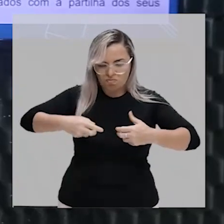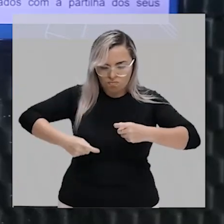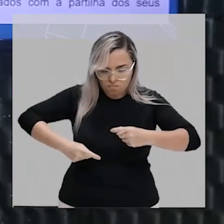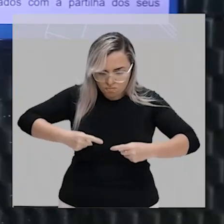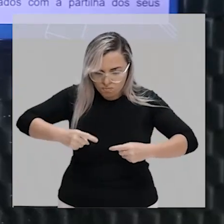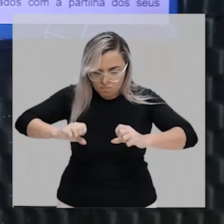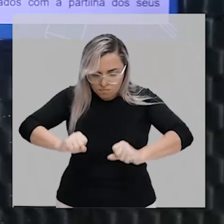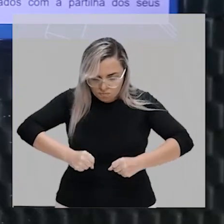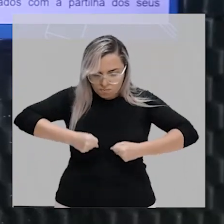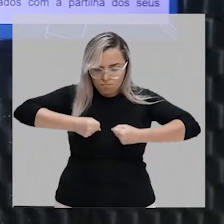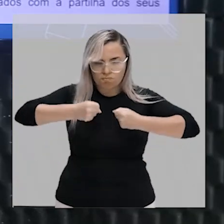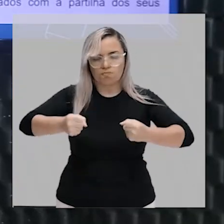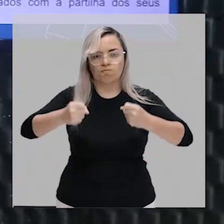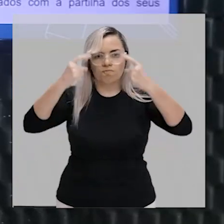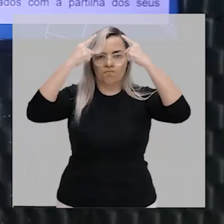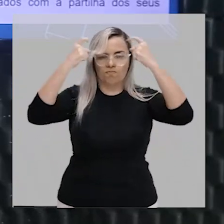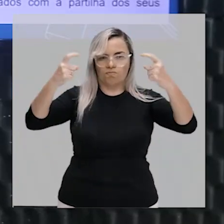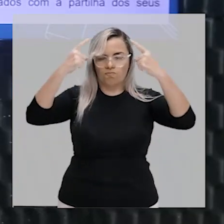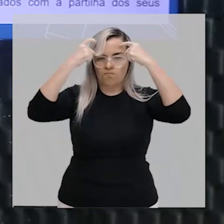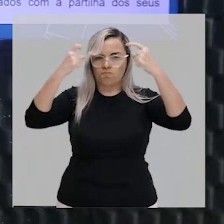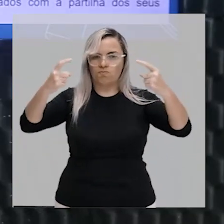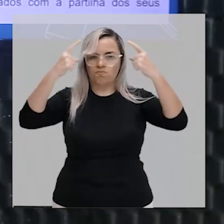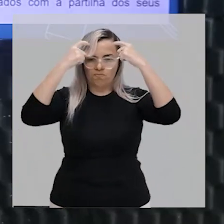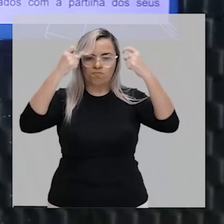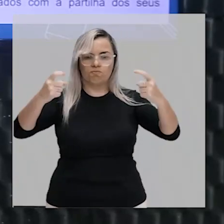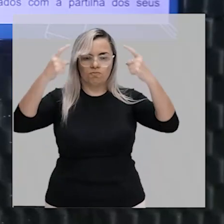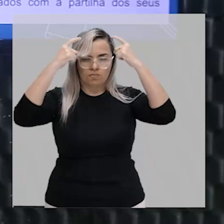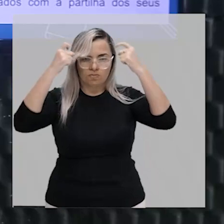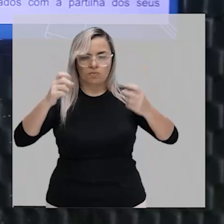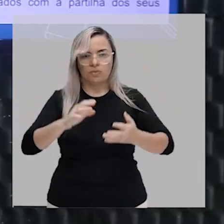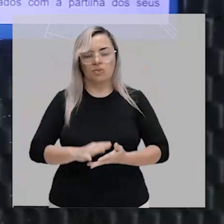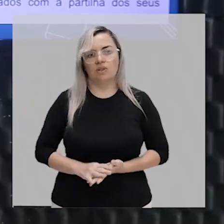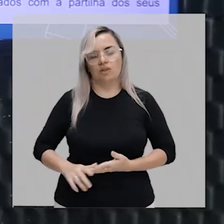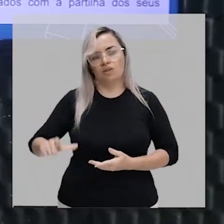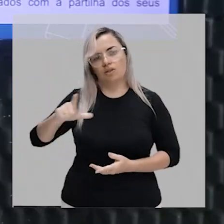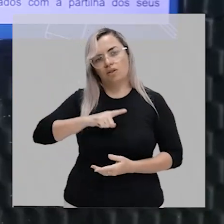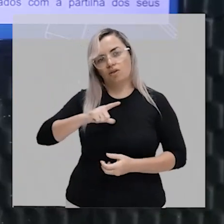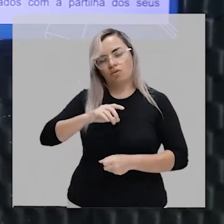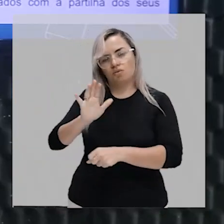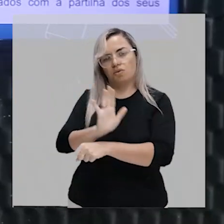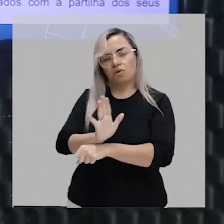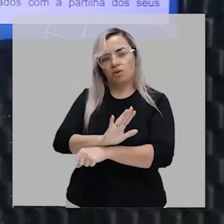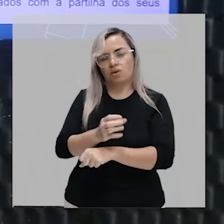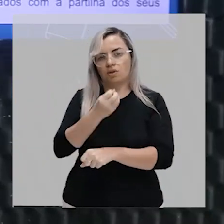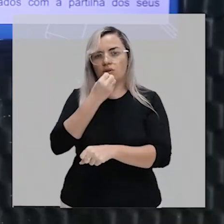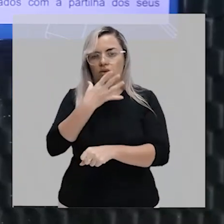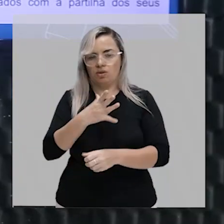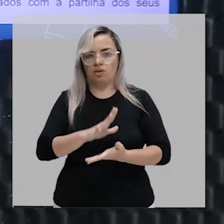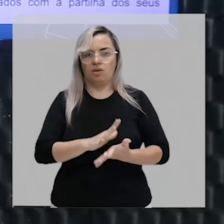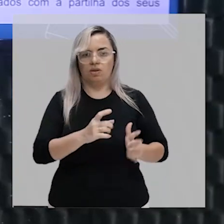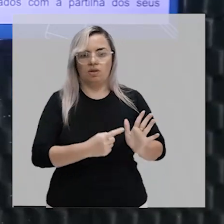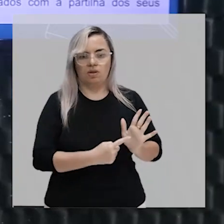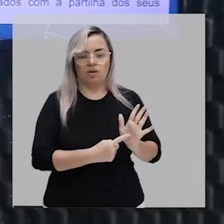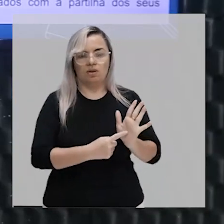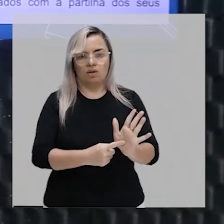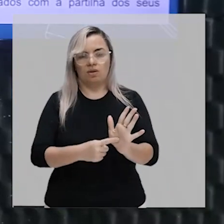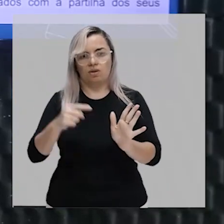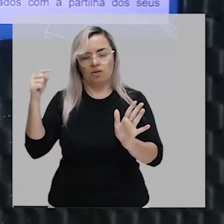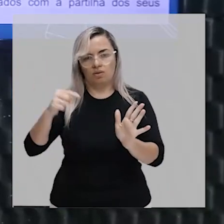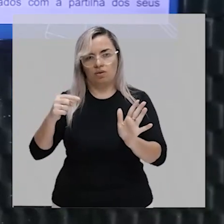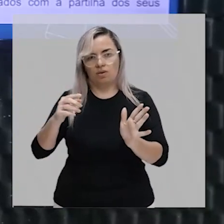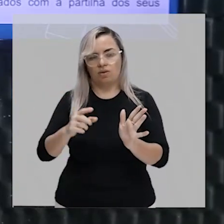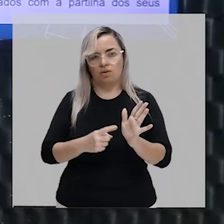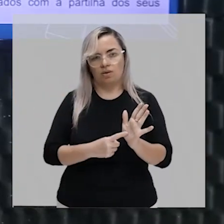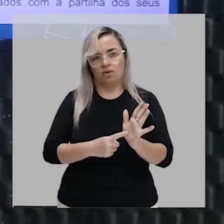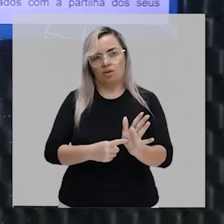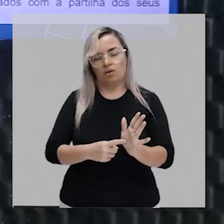sanguinária. A famosa Guerra Civil de Ruanda. Inclusive tem um filme muito bom que vai nos mostrar isso, que é